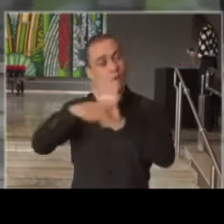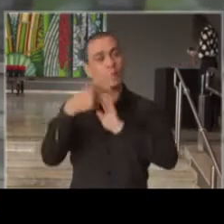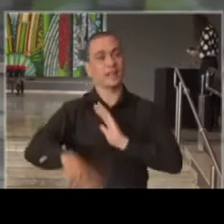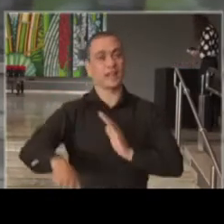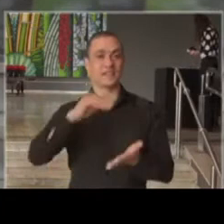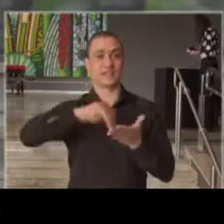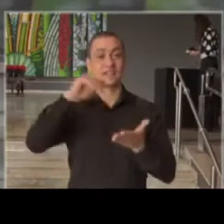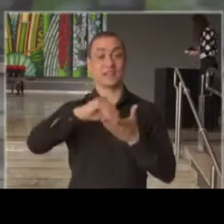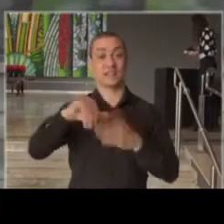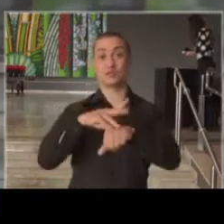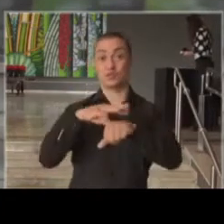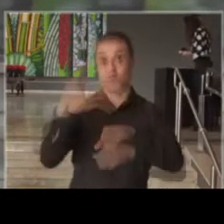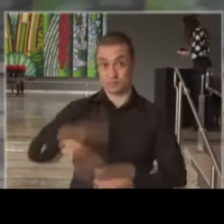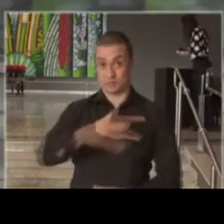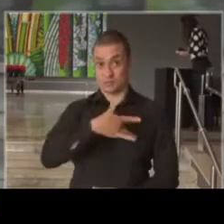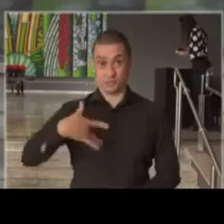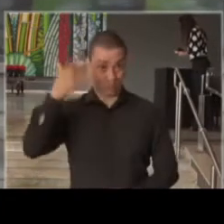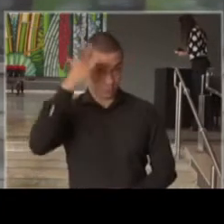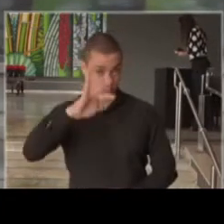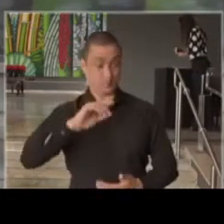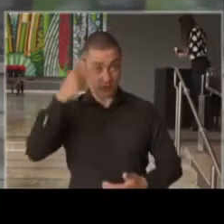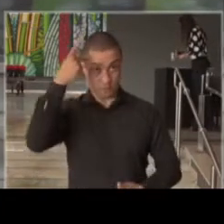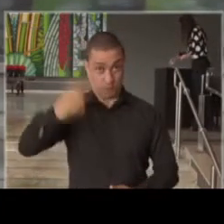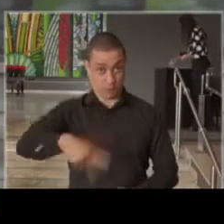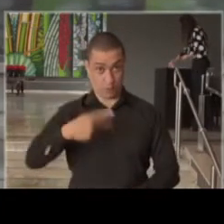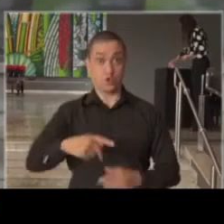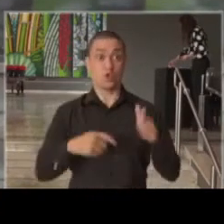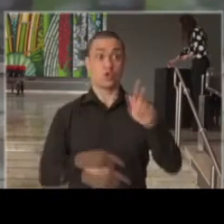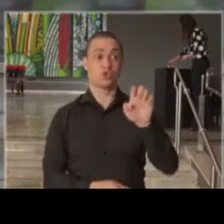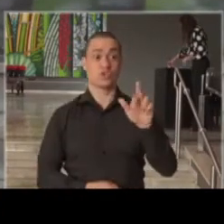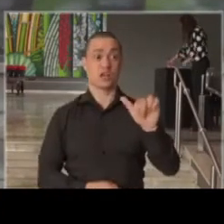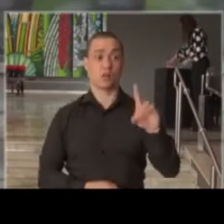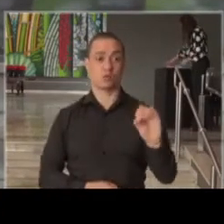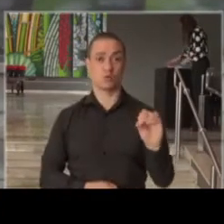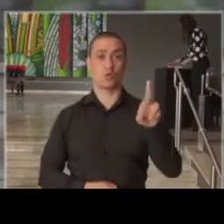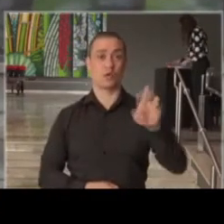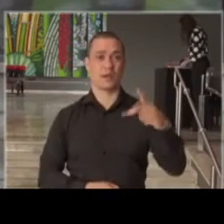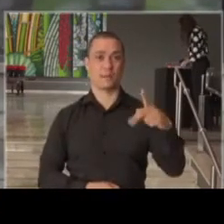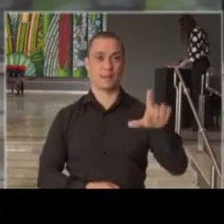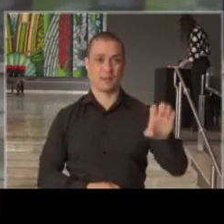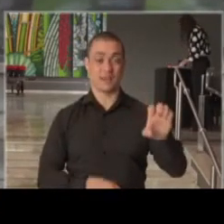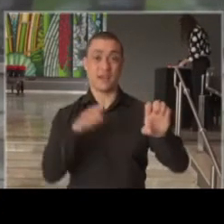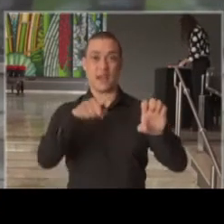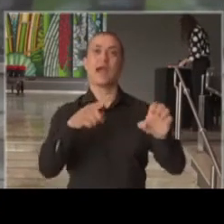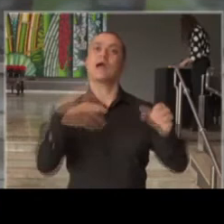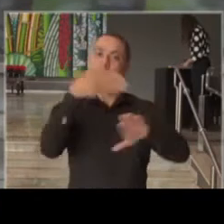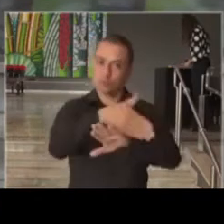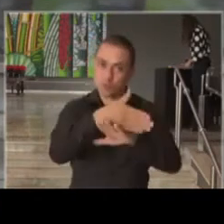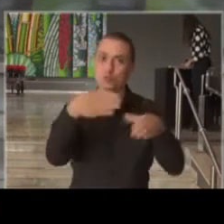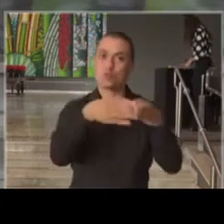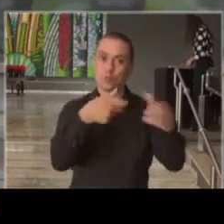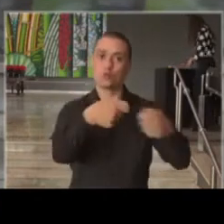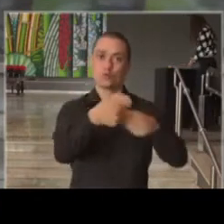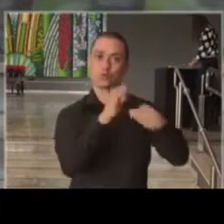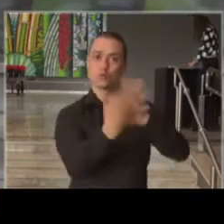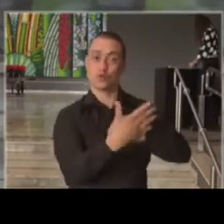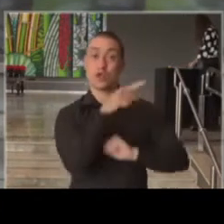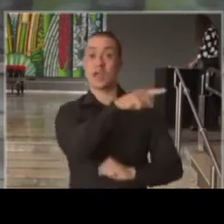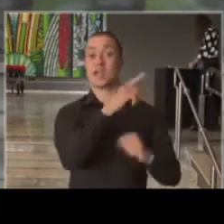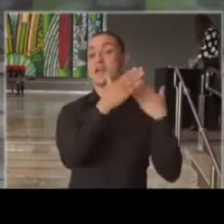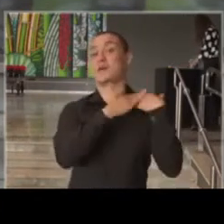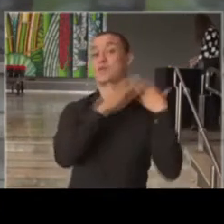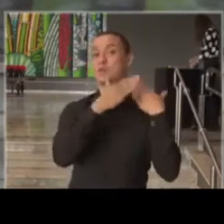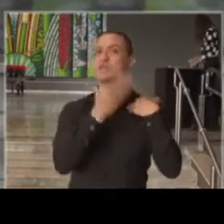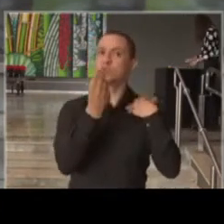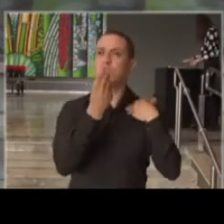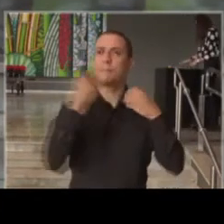de São Paulo, Geraldo Reply, membro do Comitê do Centro de Contingência do Covid-19 e responsável por